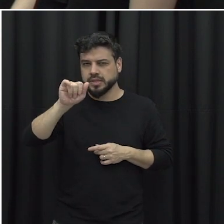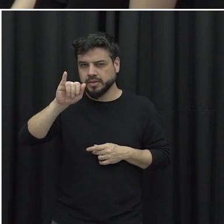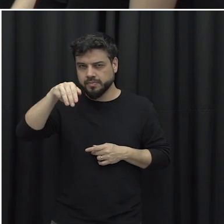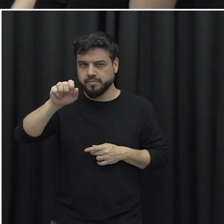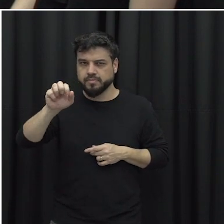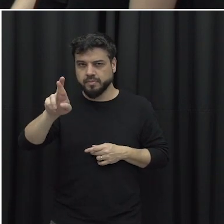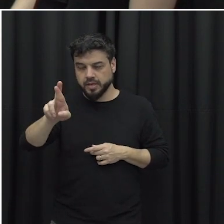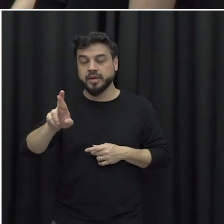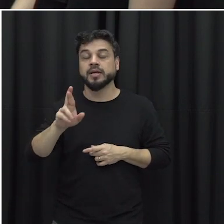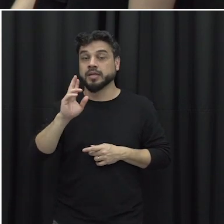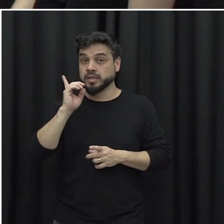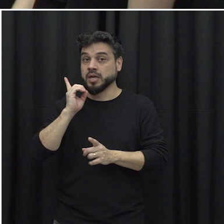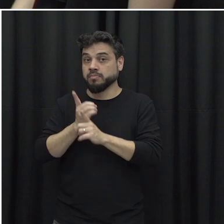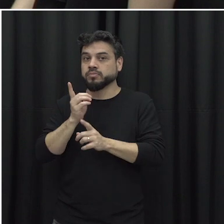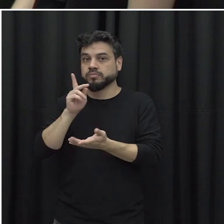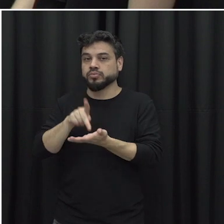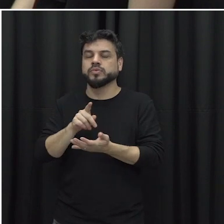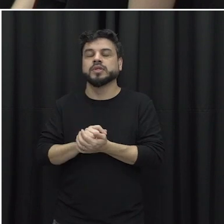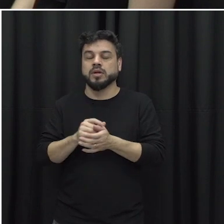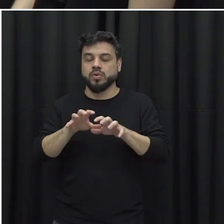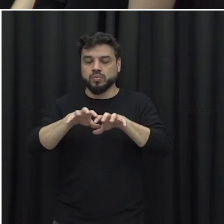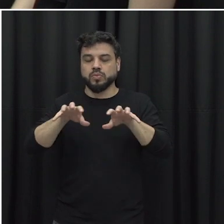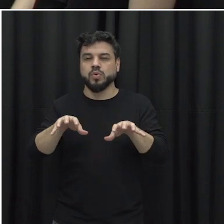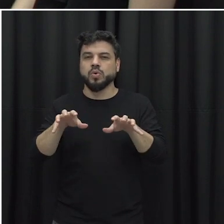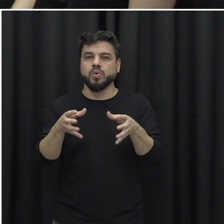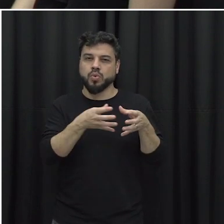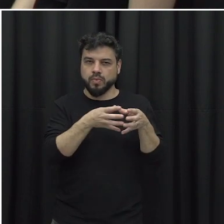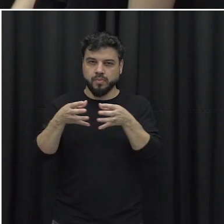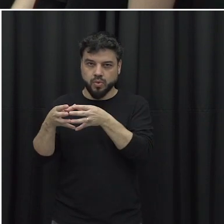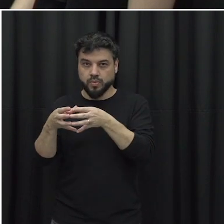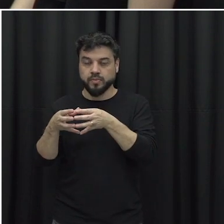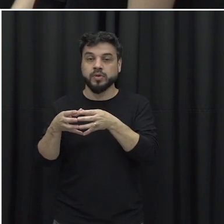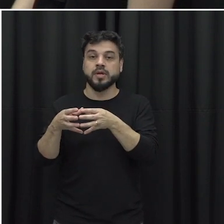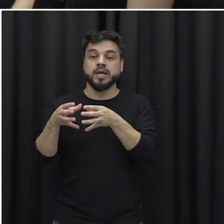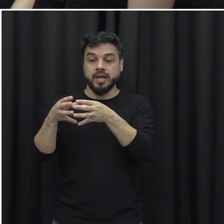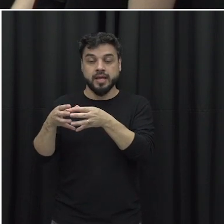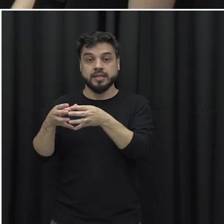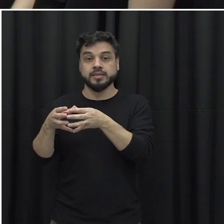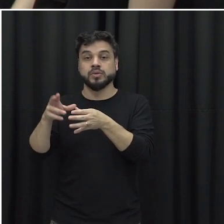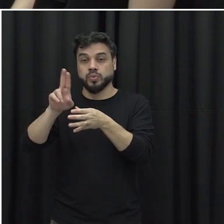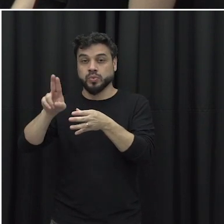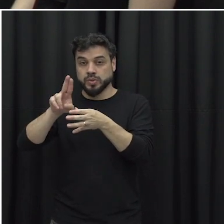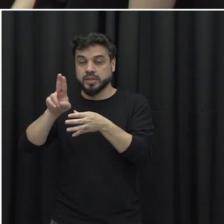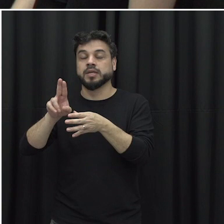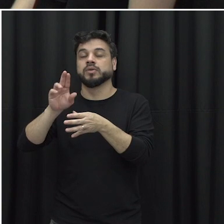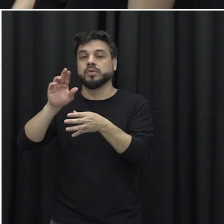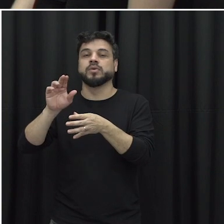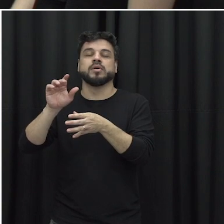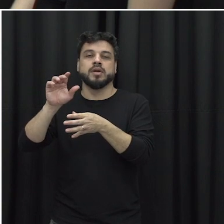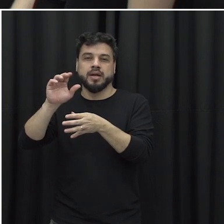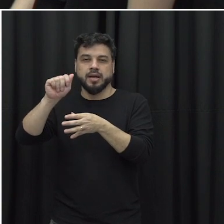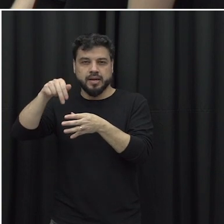diagnosticado, e a gente separou em 2 grupos, um usando o Alzheimer e um usando placebo, com medicação muito parecida, com